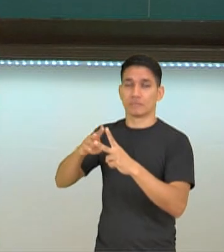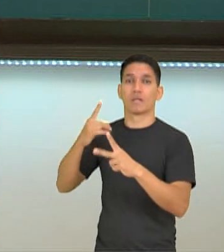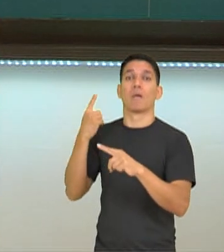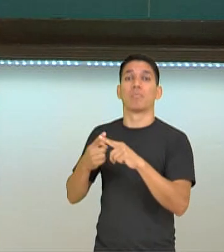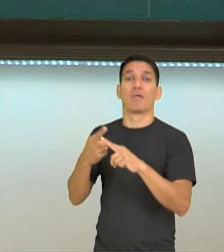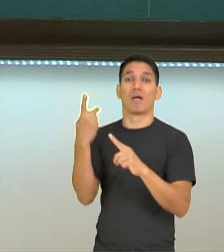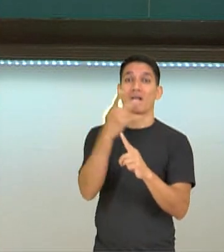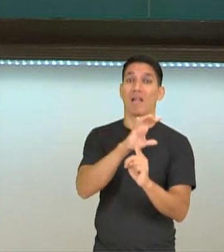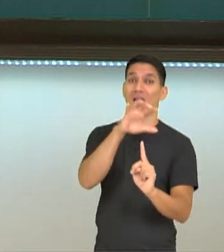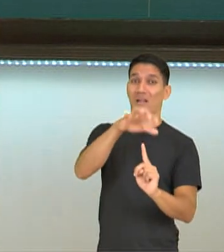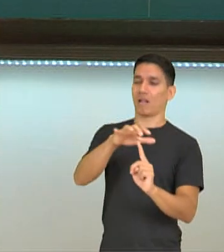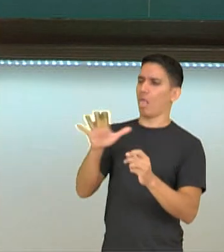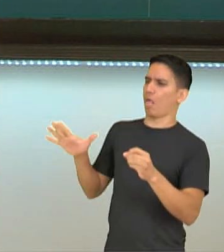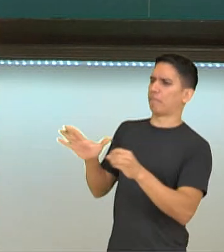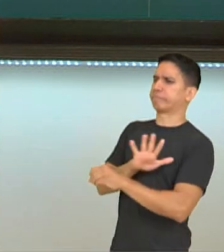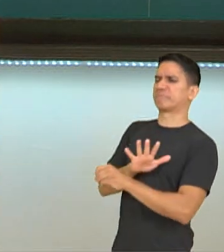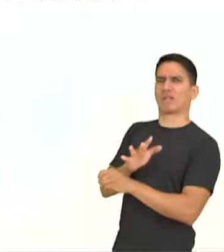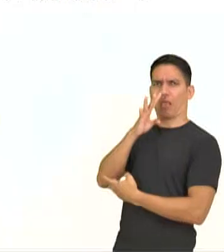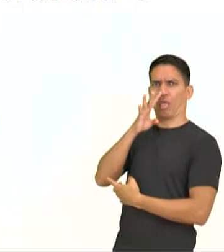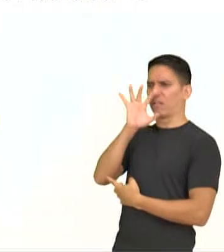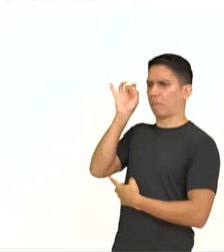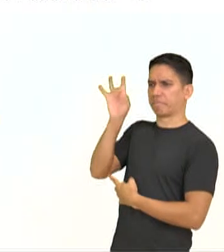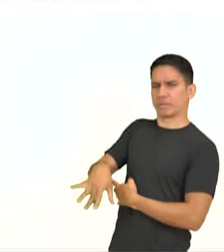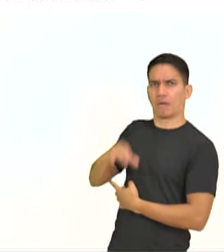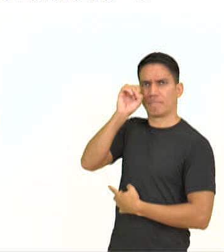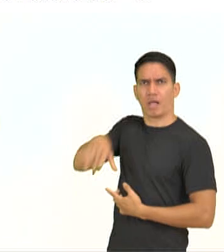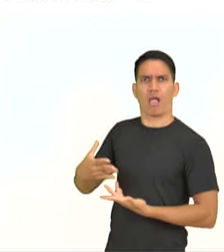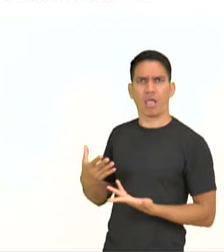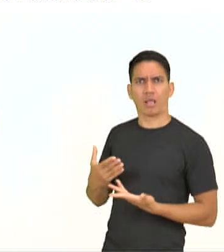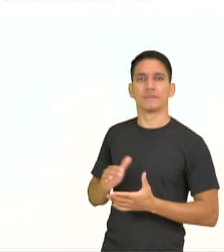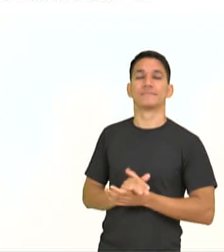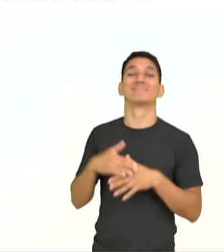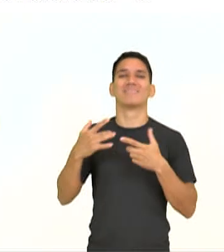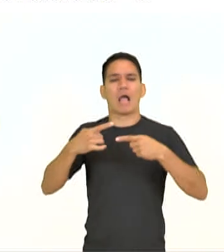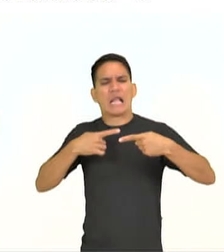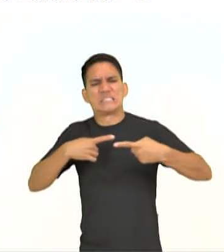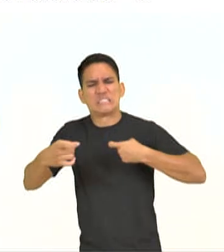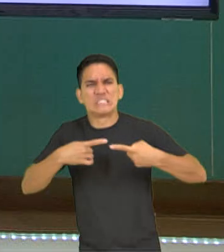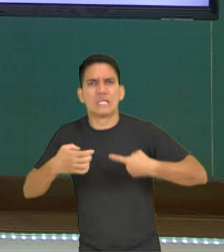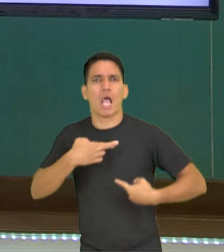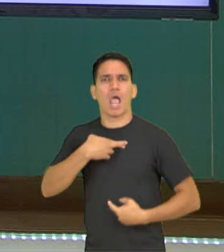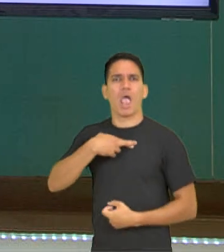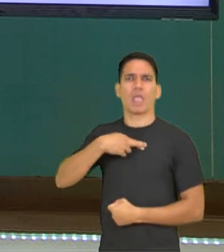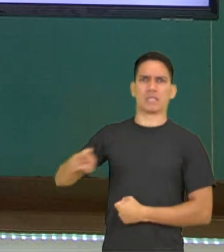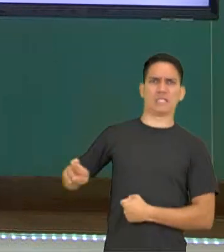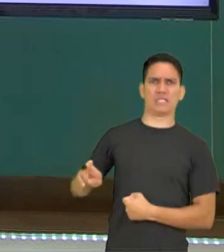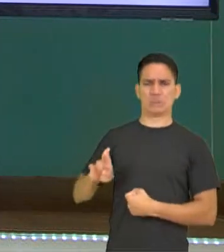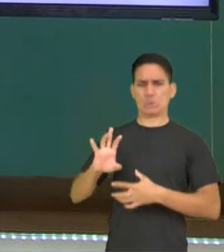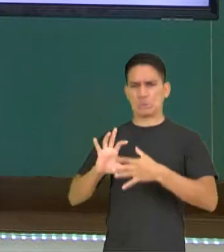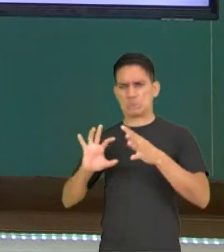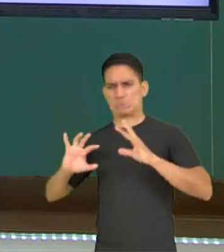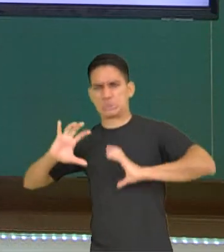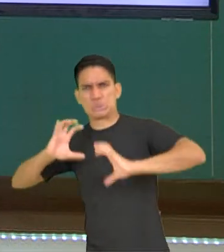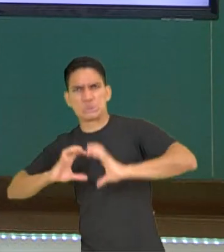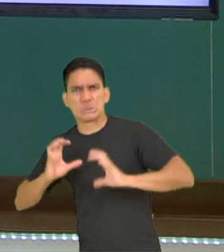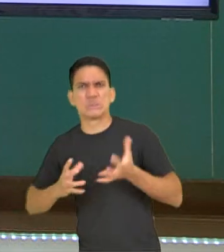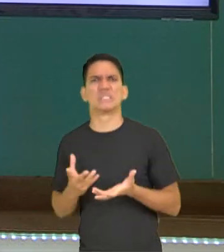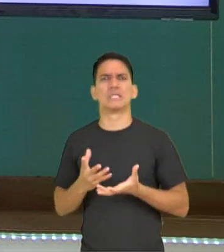absolutismo monárquico. Veja só, essas disputas religiosas de puritanos